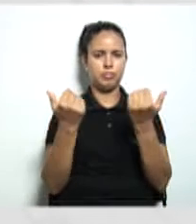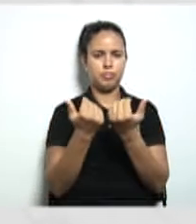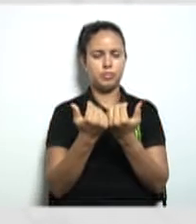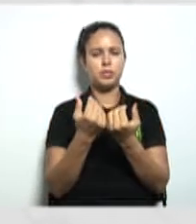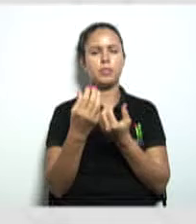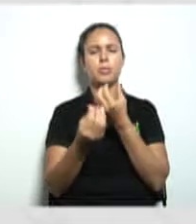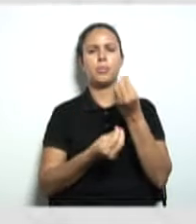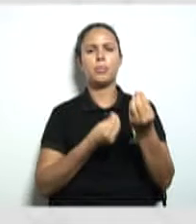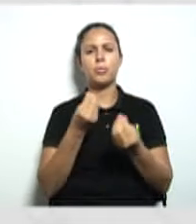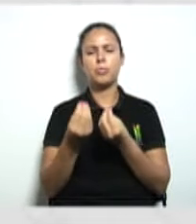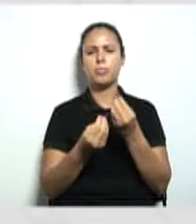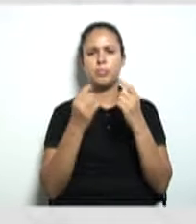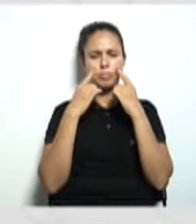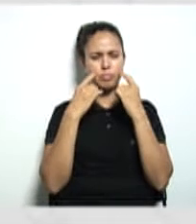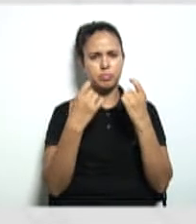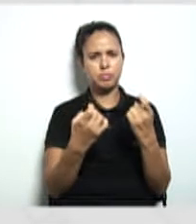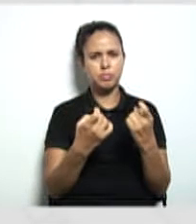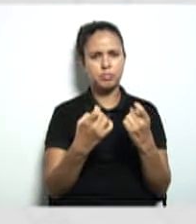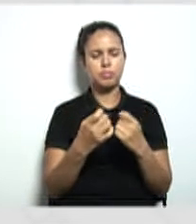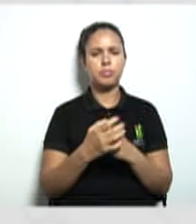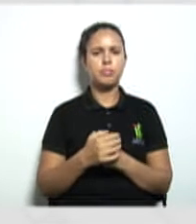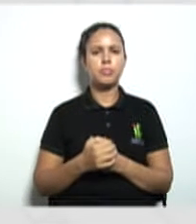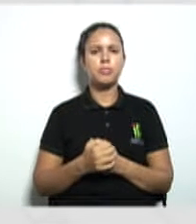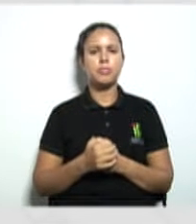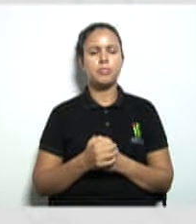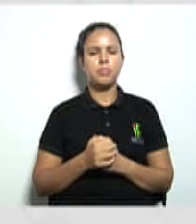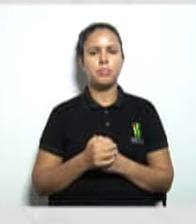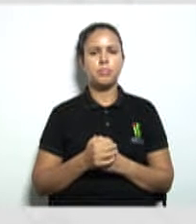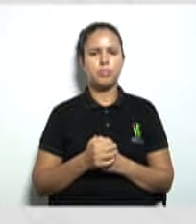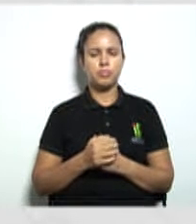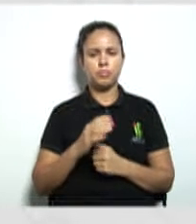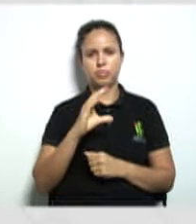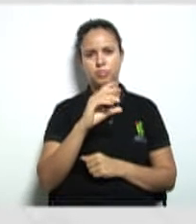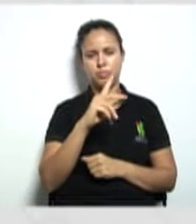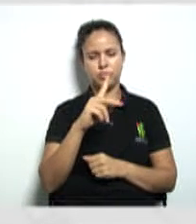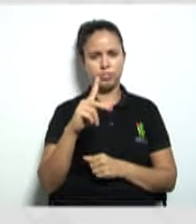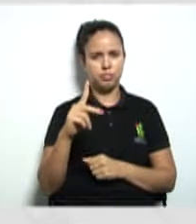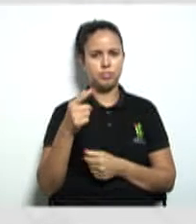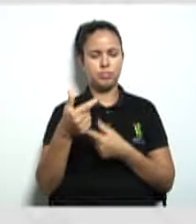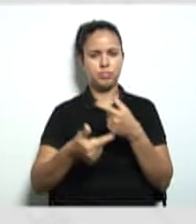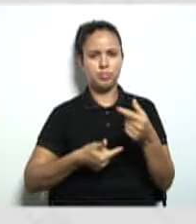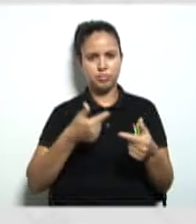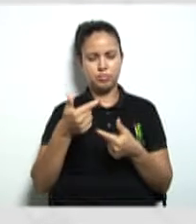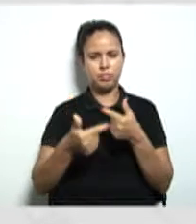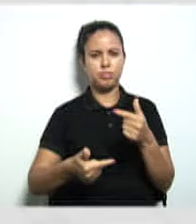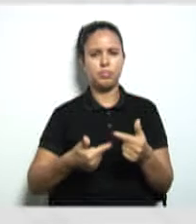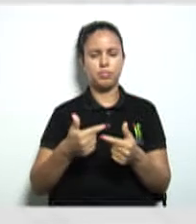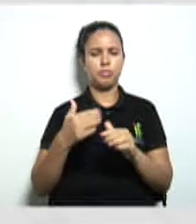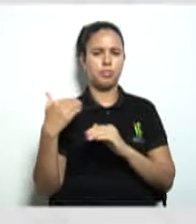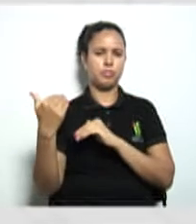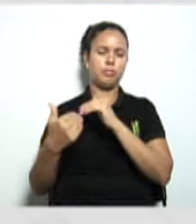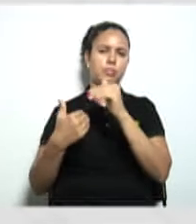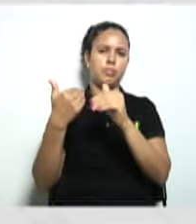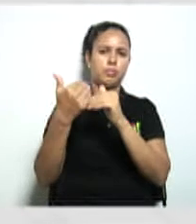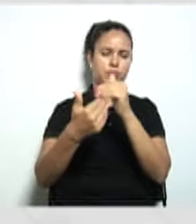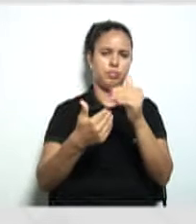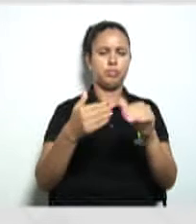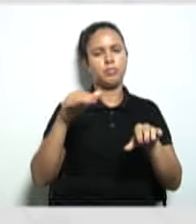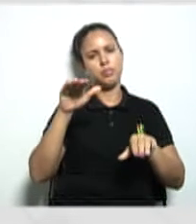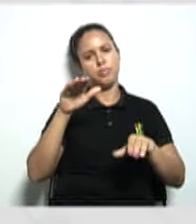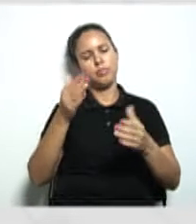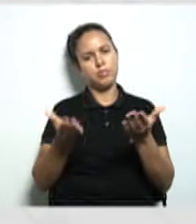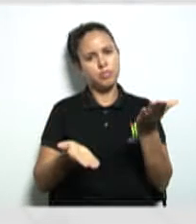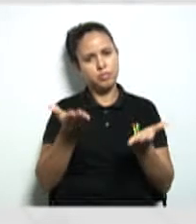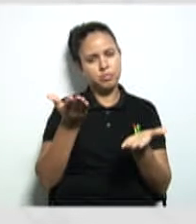que forma se dá esse interesse? Então, as cooperativas trabalham para o desenvolvimento sustentável de